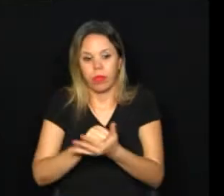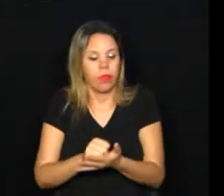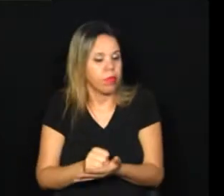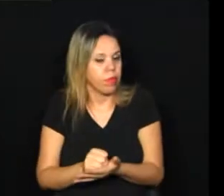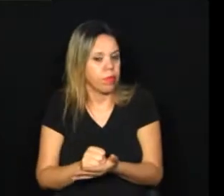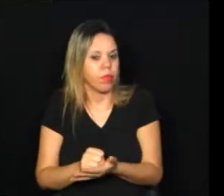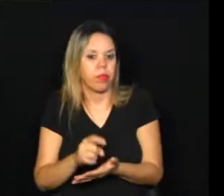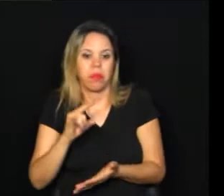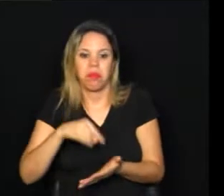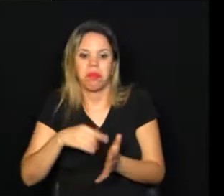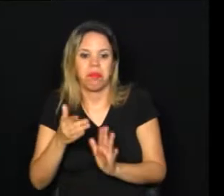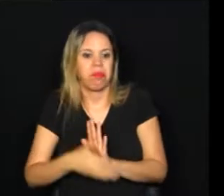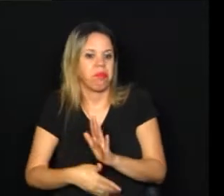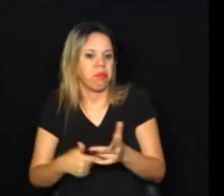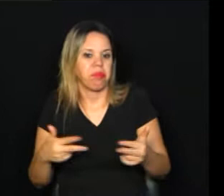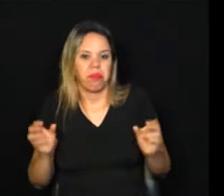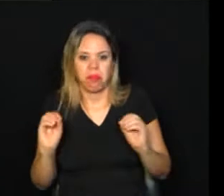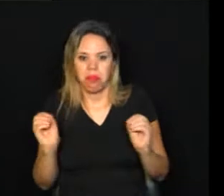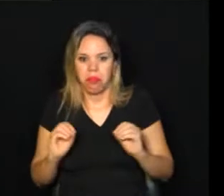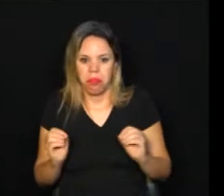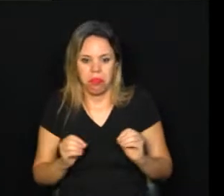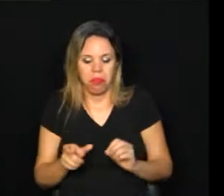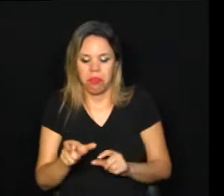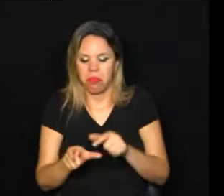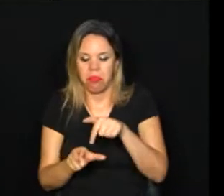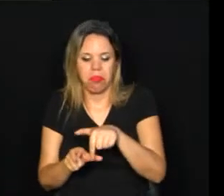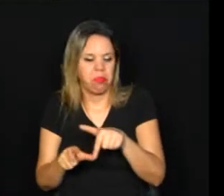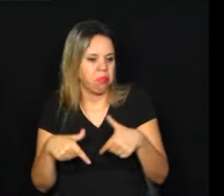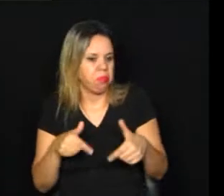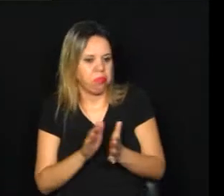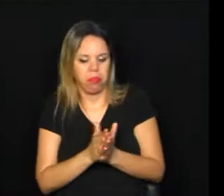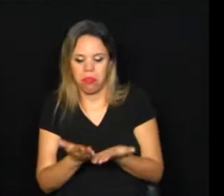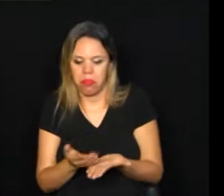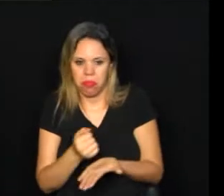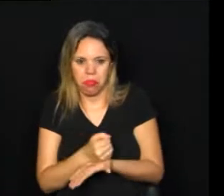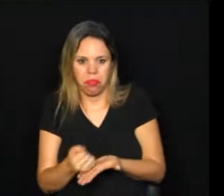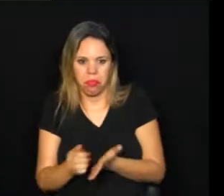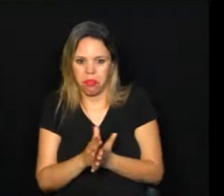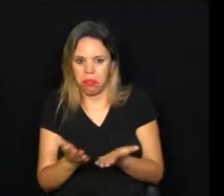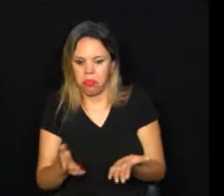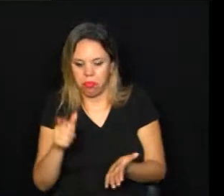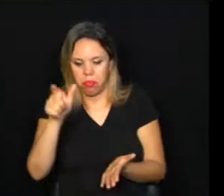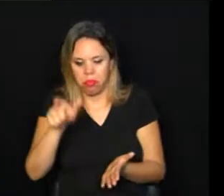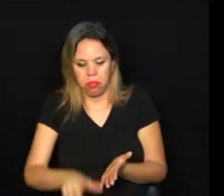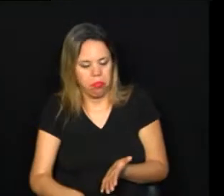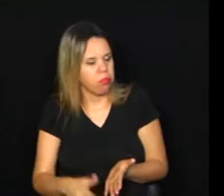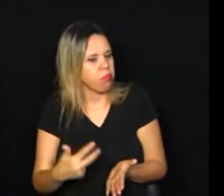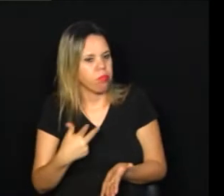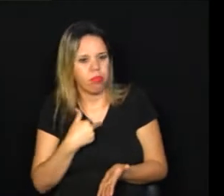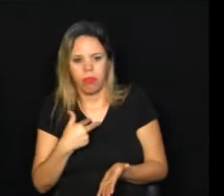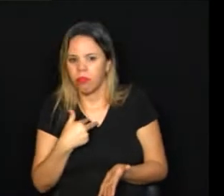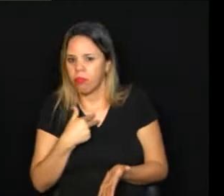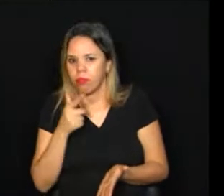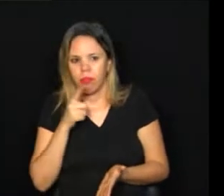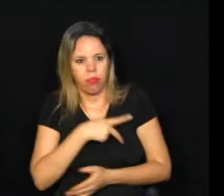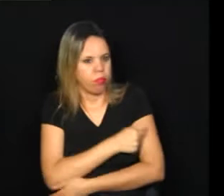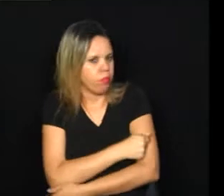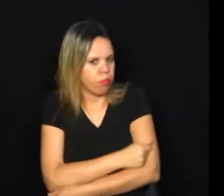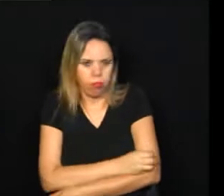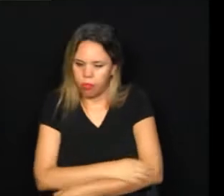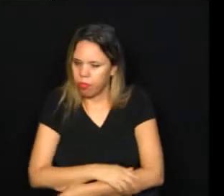um holerite, não há uma carteira de trabalho ou uma declaração, essa pessoa não será